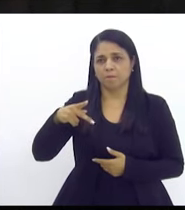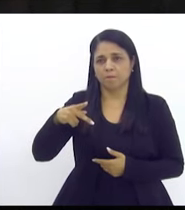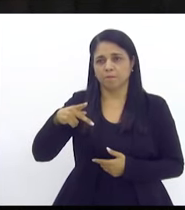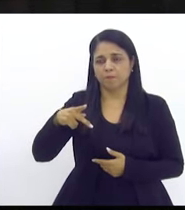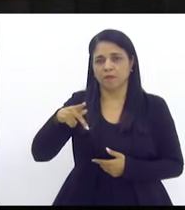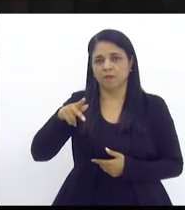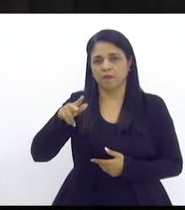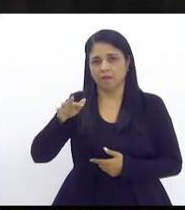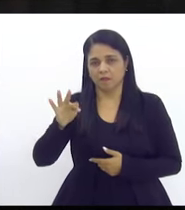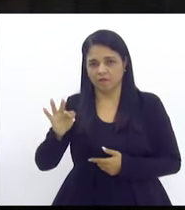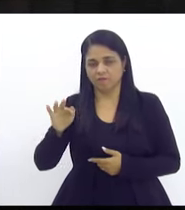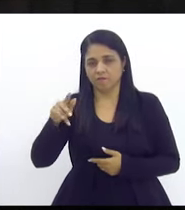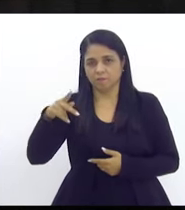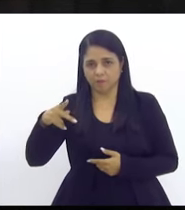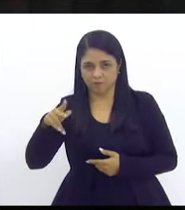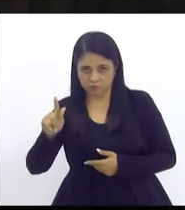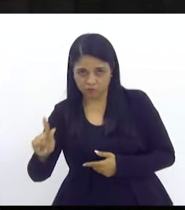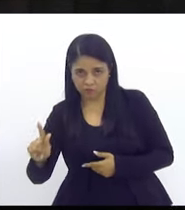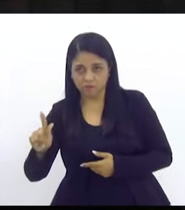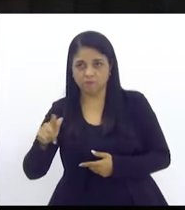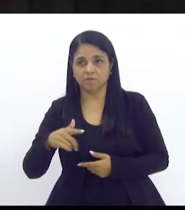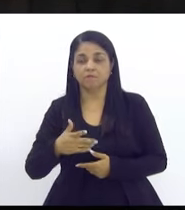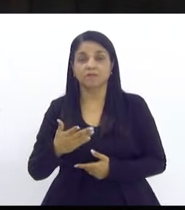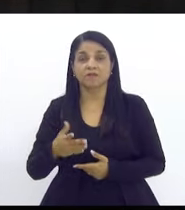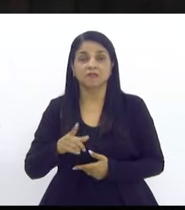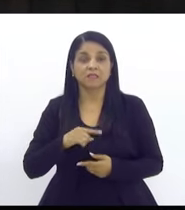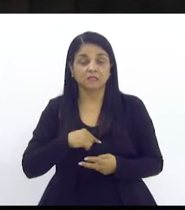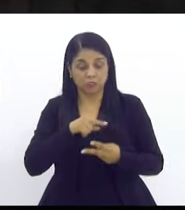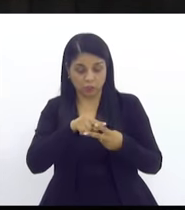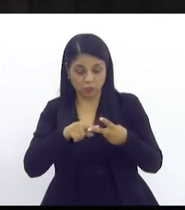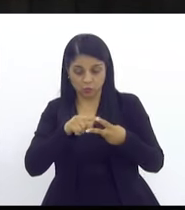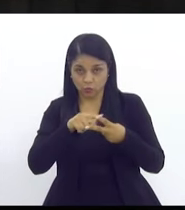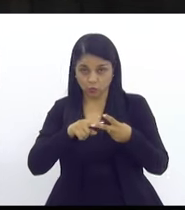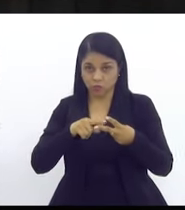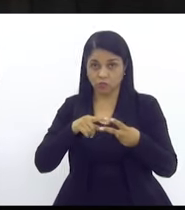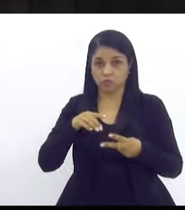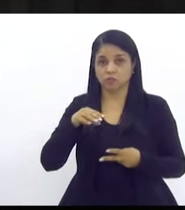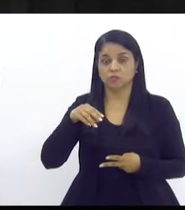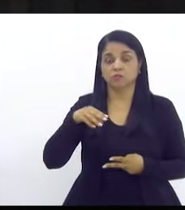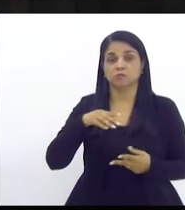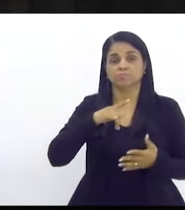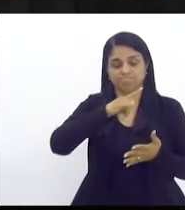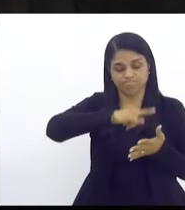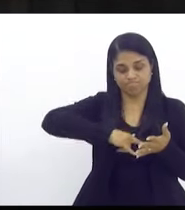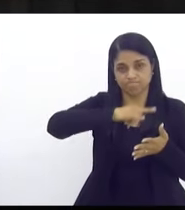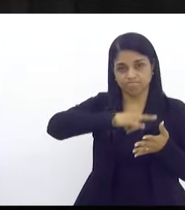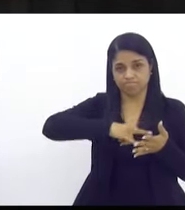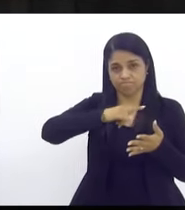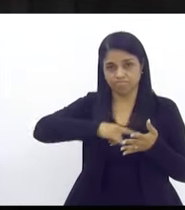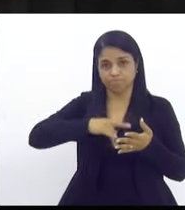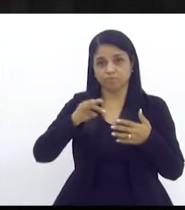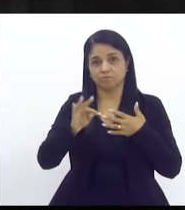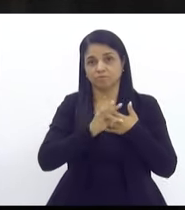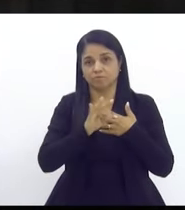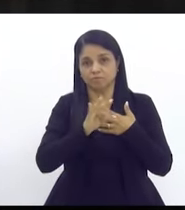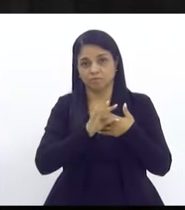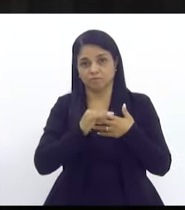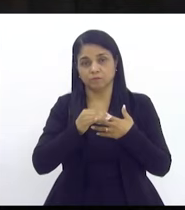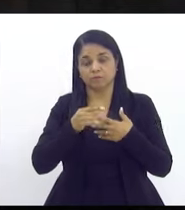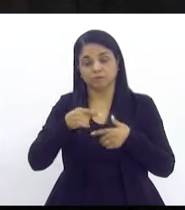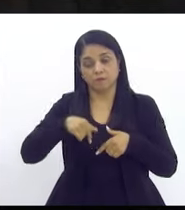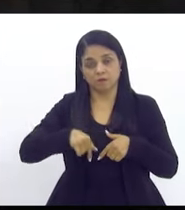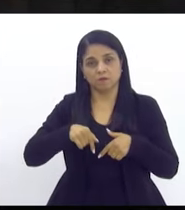TFPG. Primeiro, tem duas notas técnicas, senhora presidente, tramitando na casa.